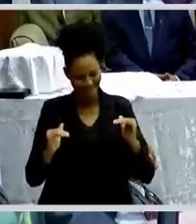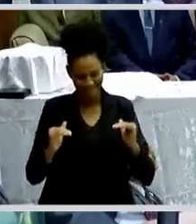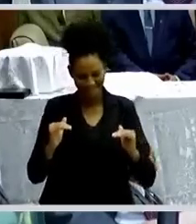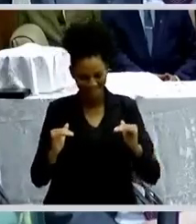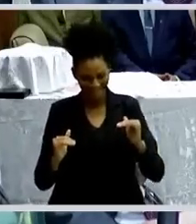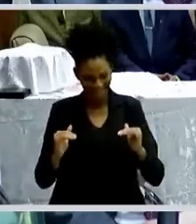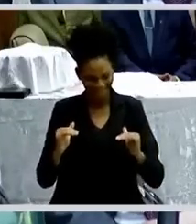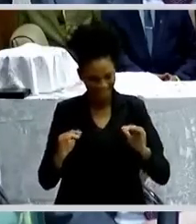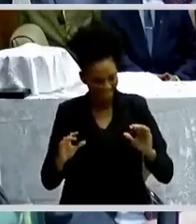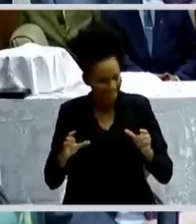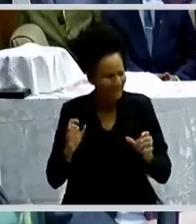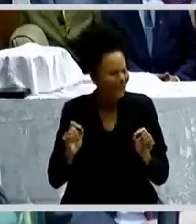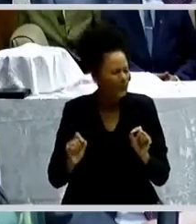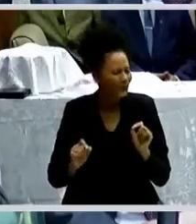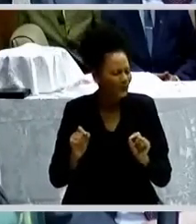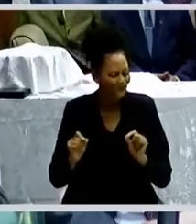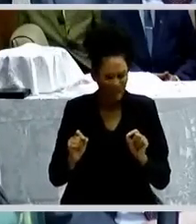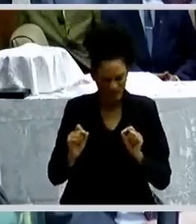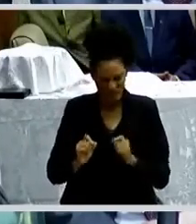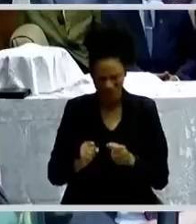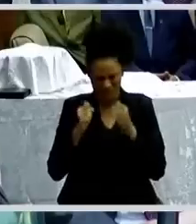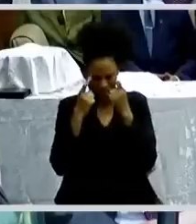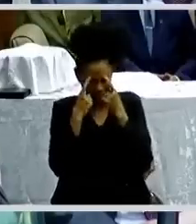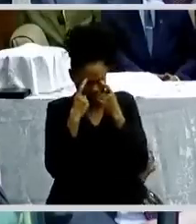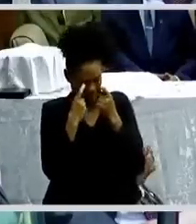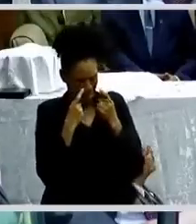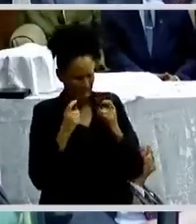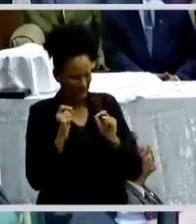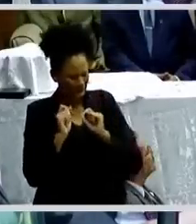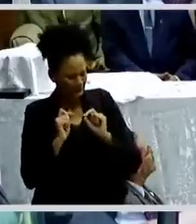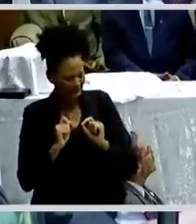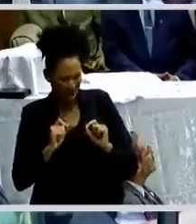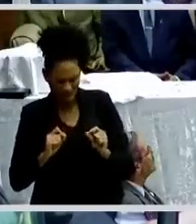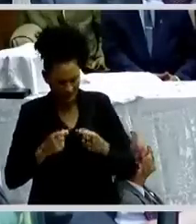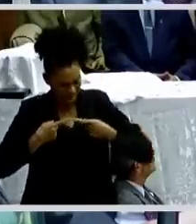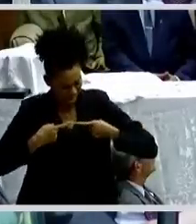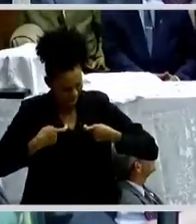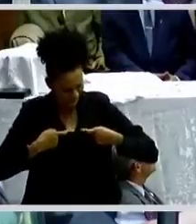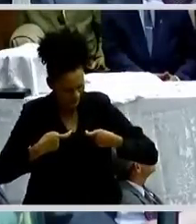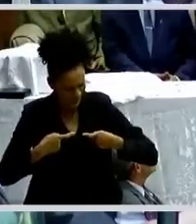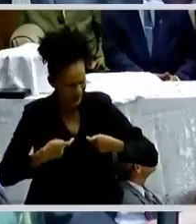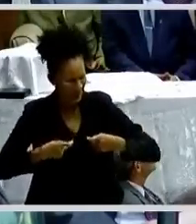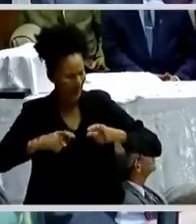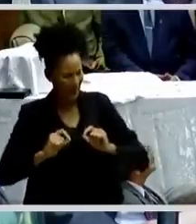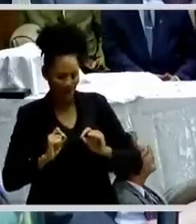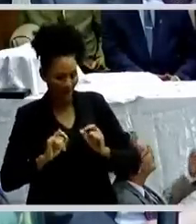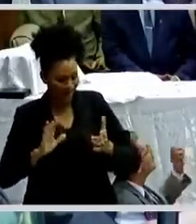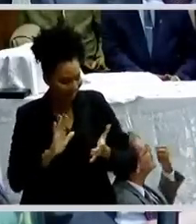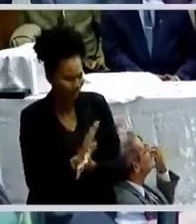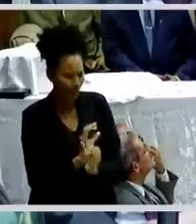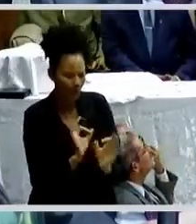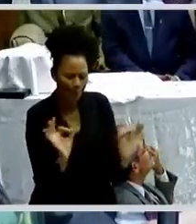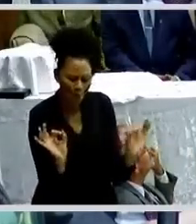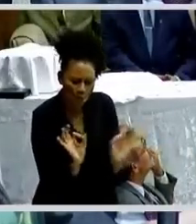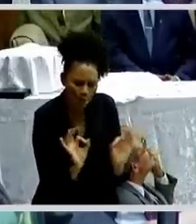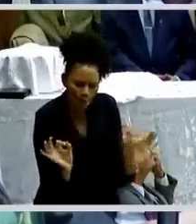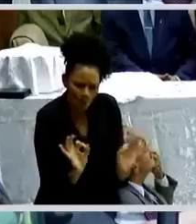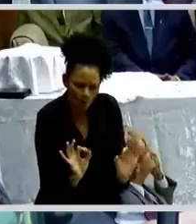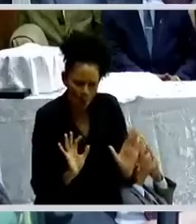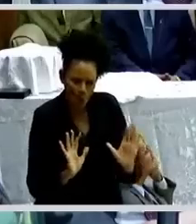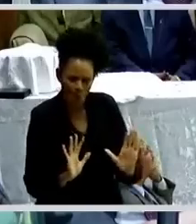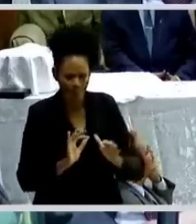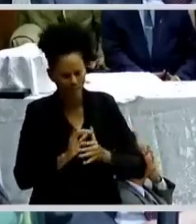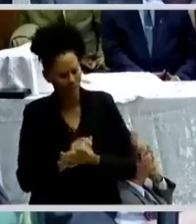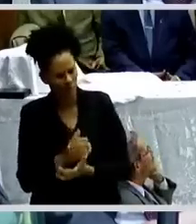guerras não viessem a destruí-los. Então, quando Saul entra no contexto,